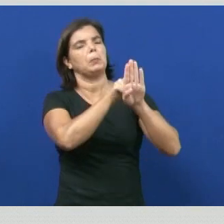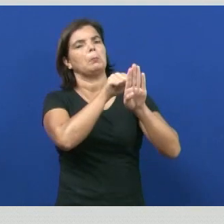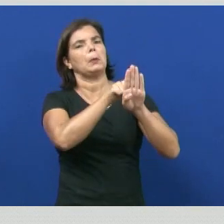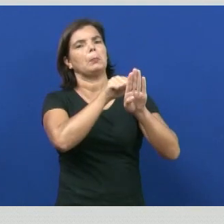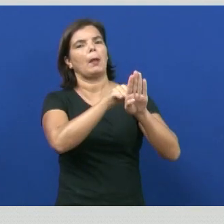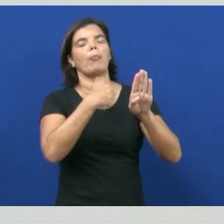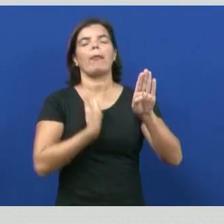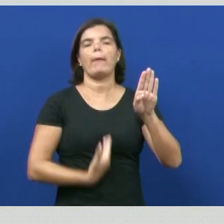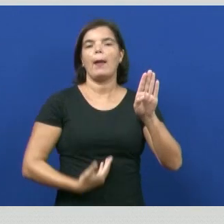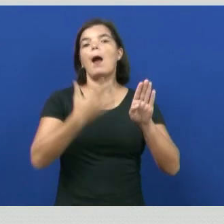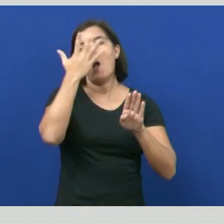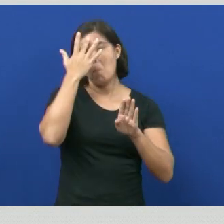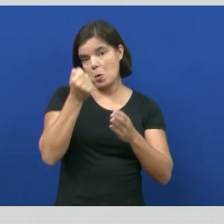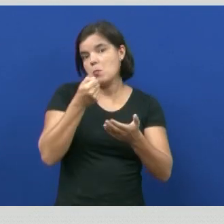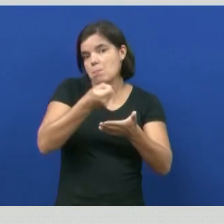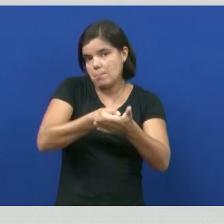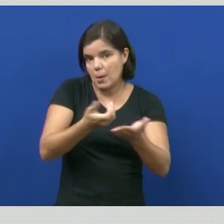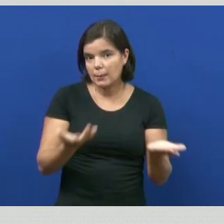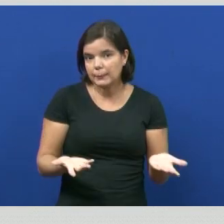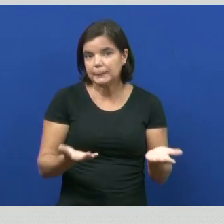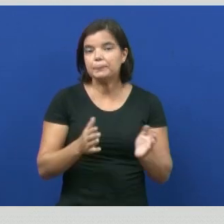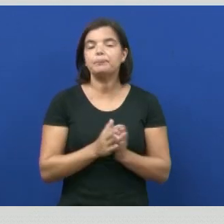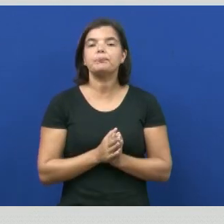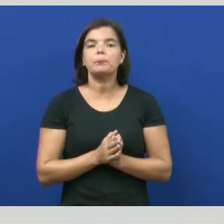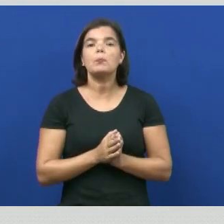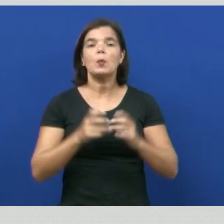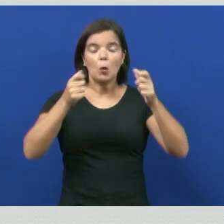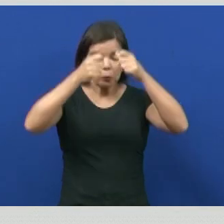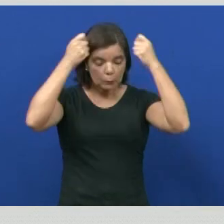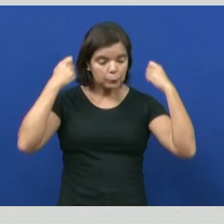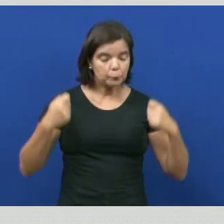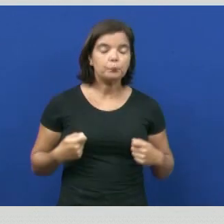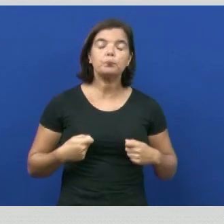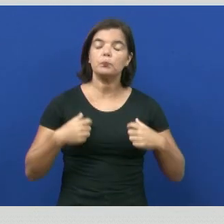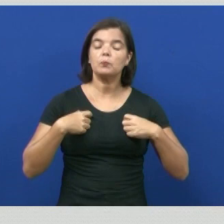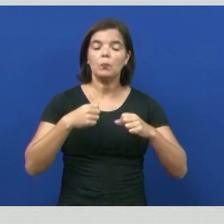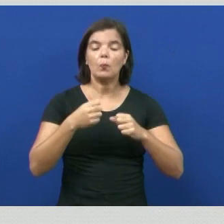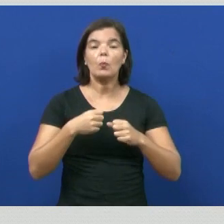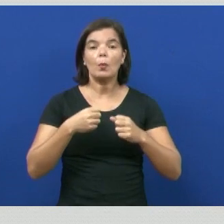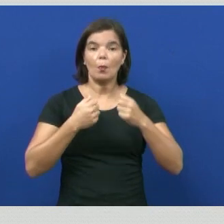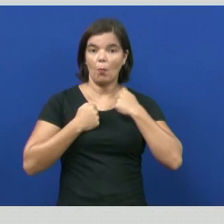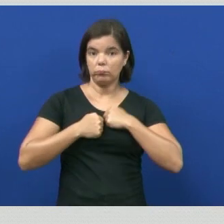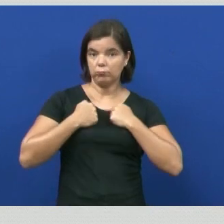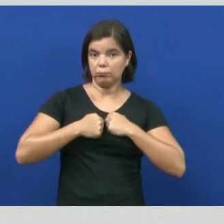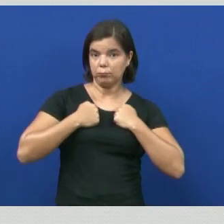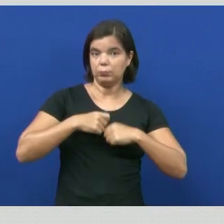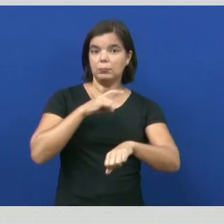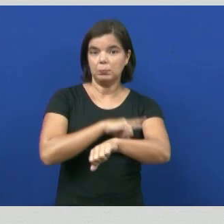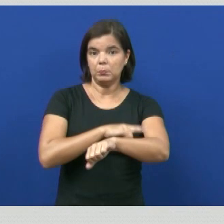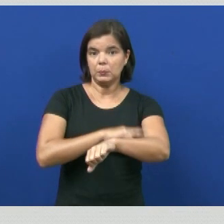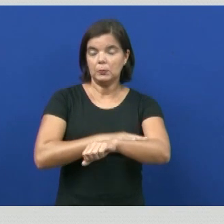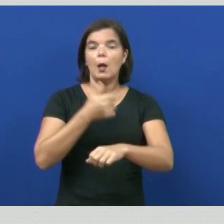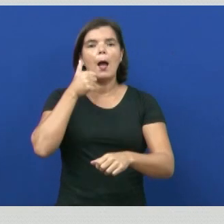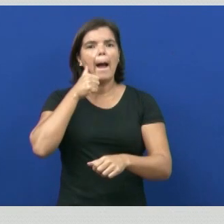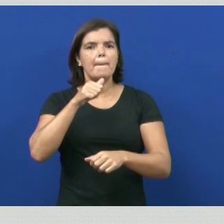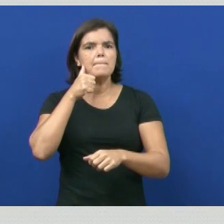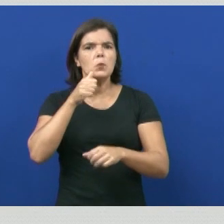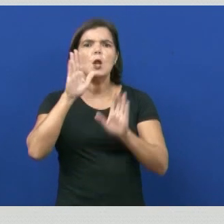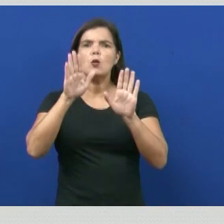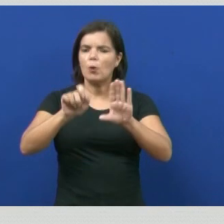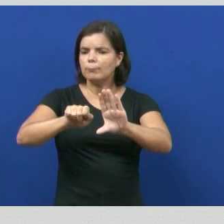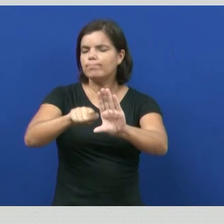cansar. Amanhã eu pago. Tendo despido o pijama, dirigiu-se ao banheiro para tomar um banho, mas a mulher já se trancara